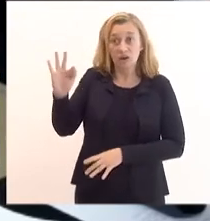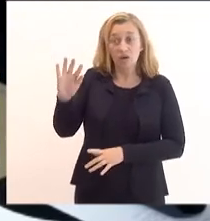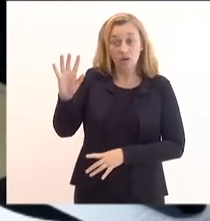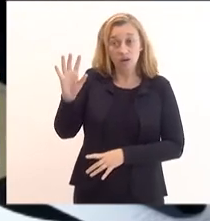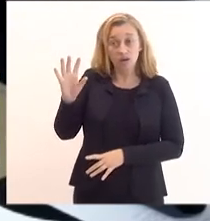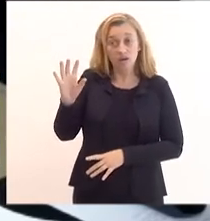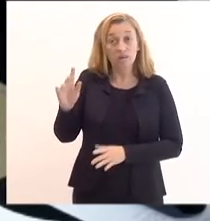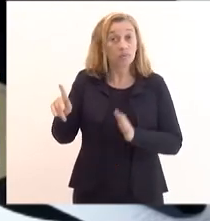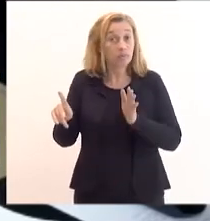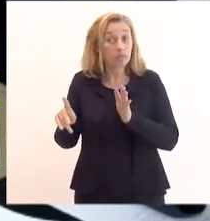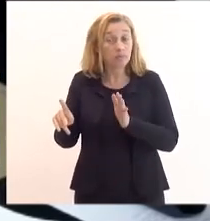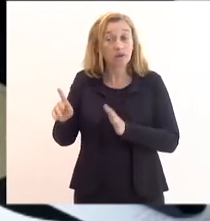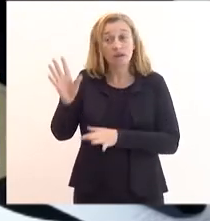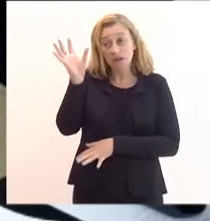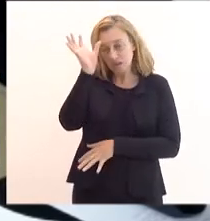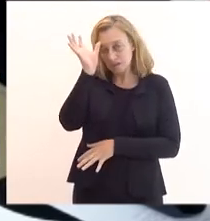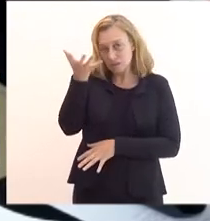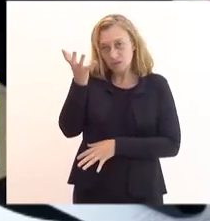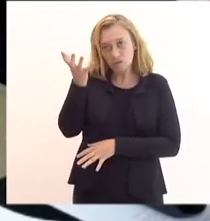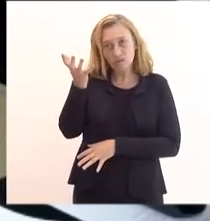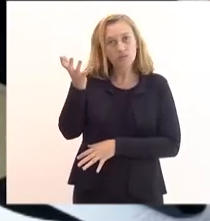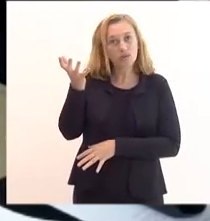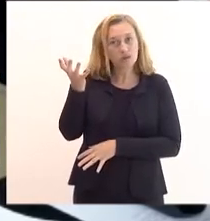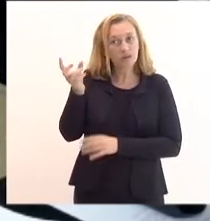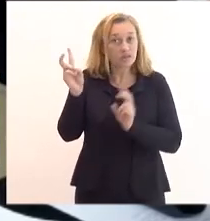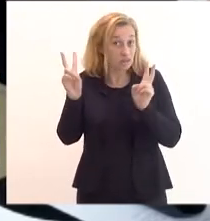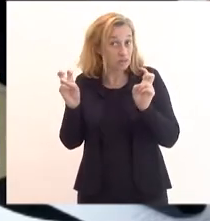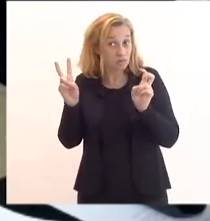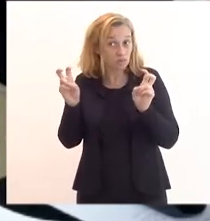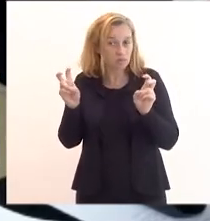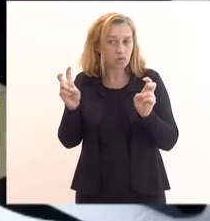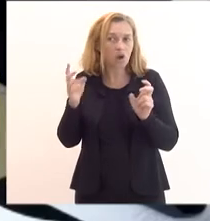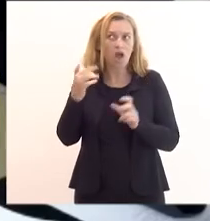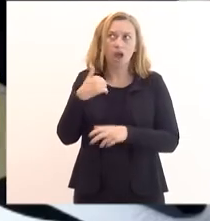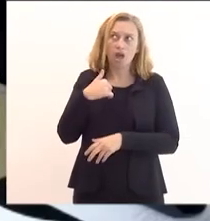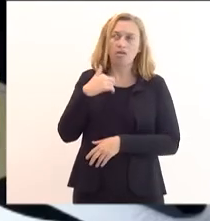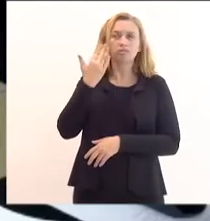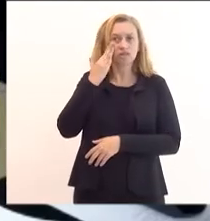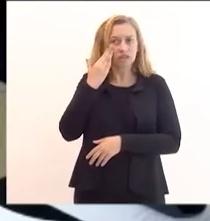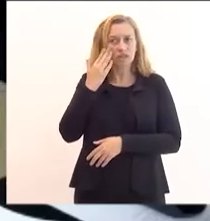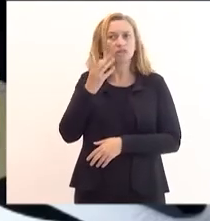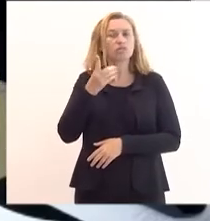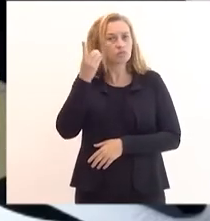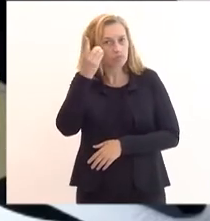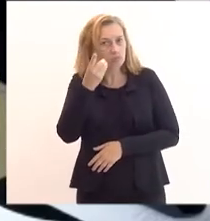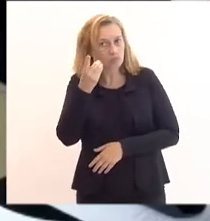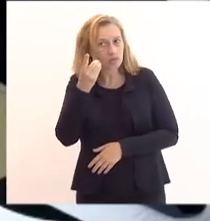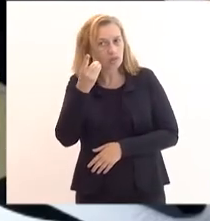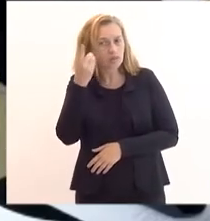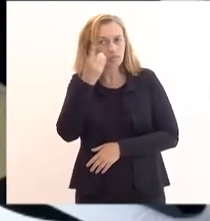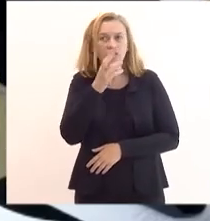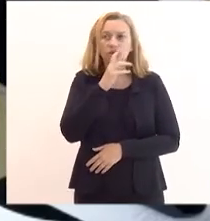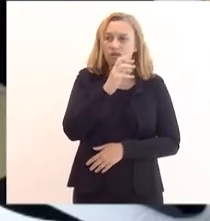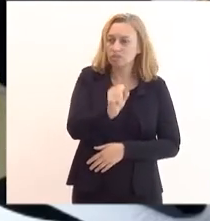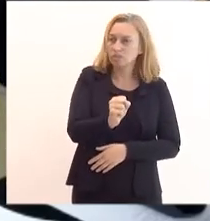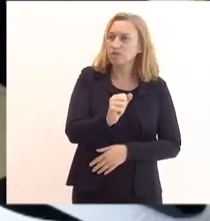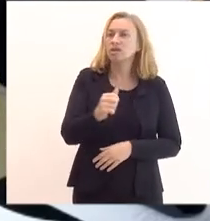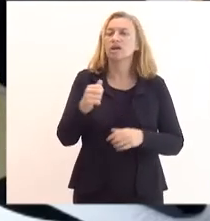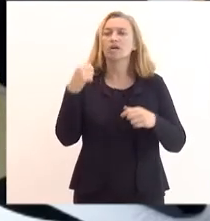Ministério do Exército, disciplinem essa condição. Eu entendo a preocupação do Rodrigo, entendo a proposta, mas